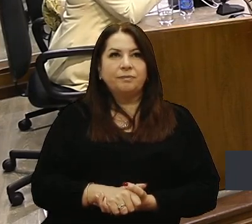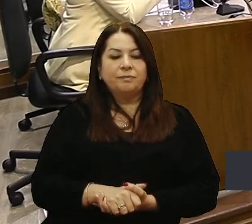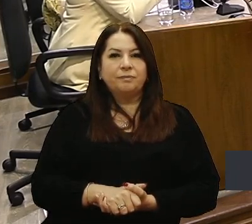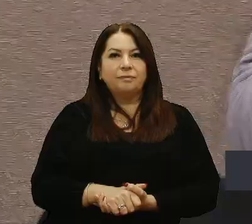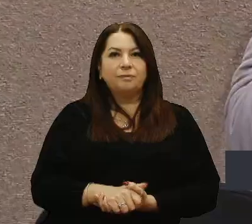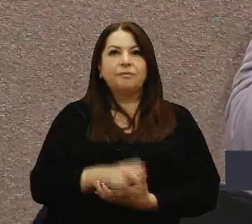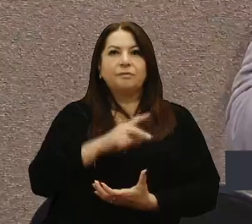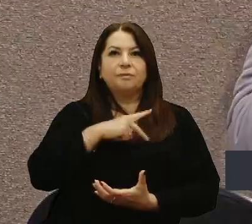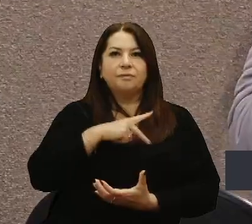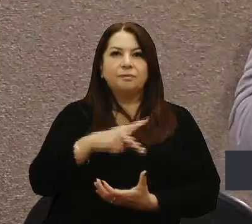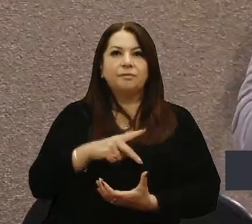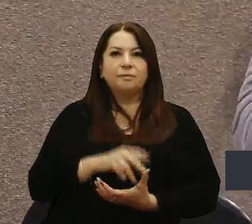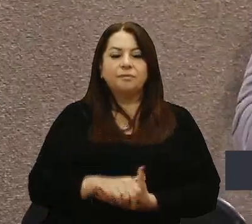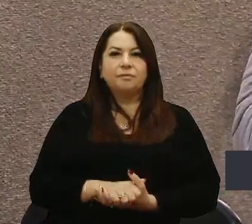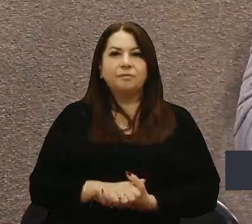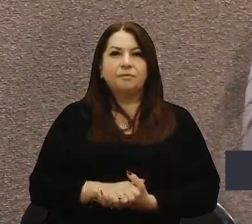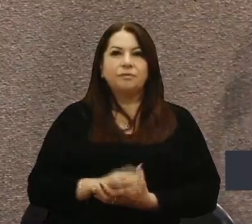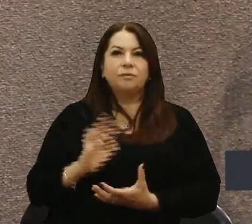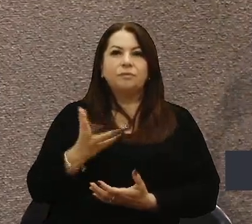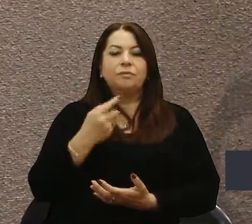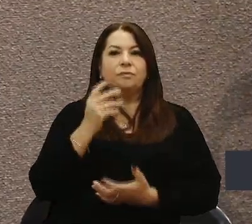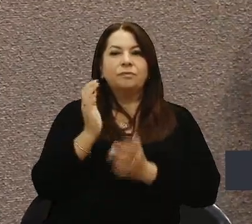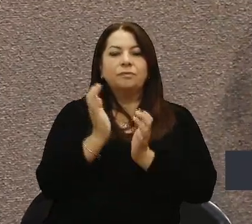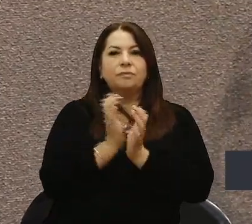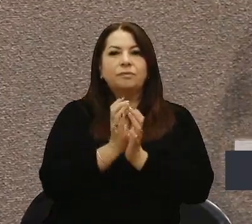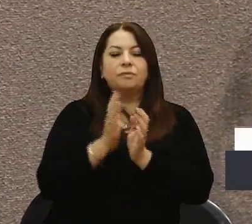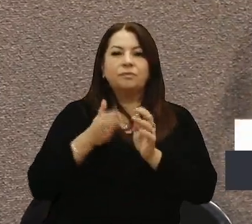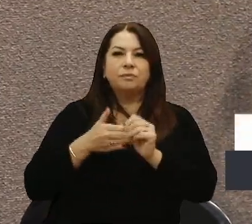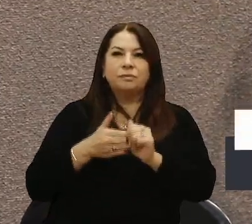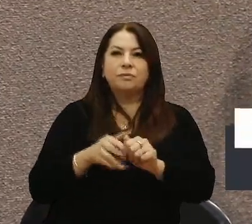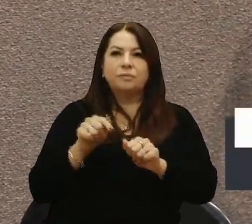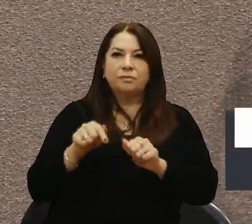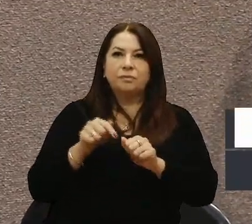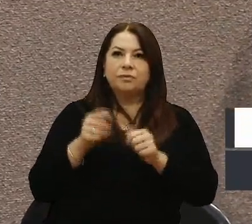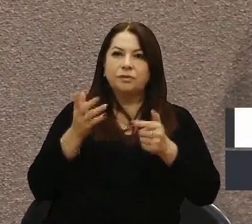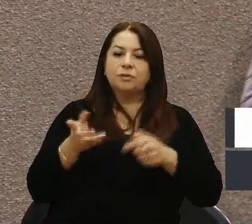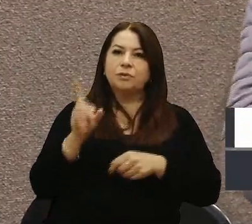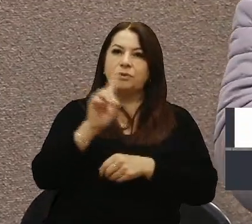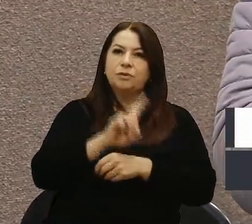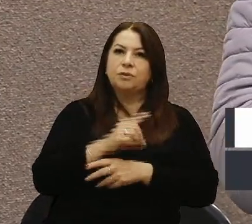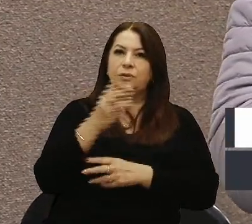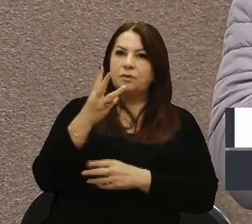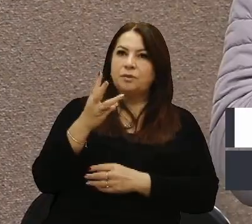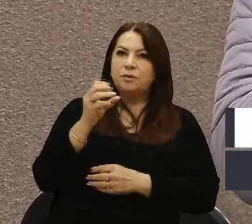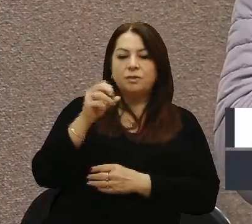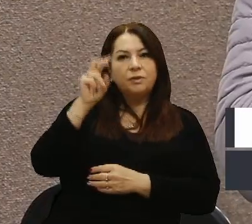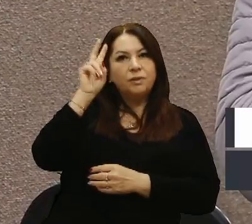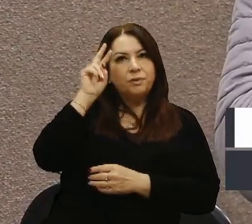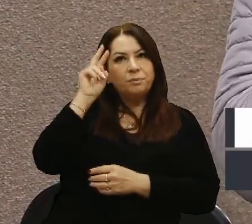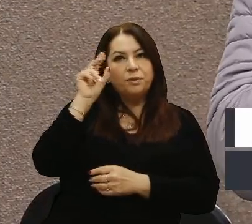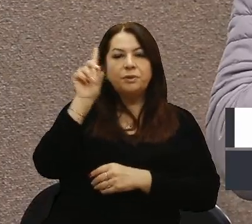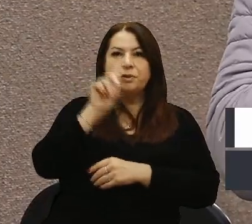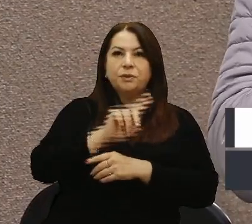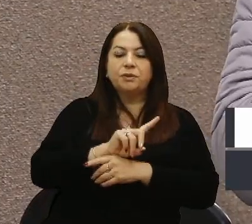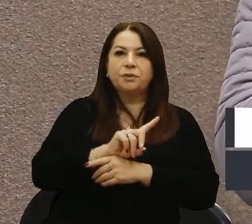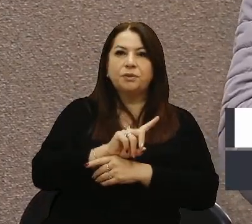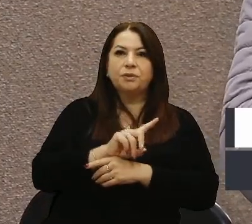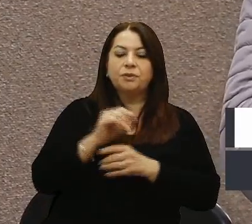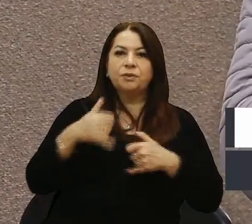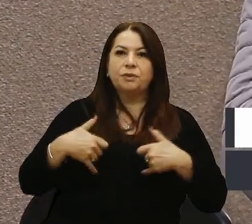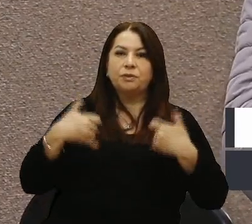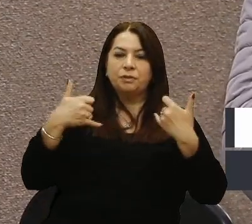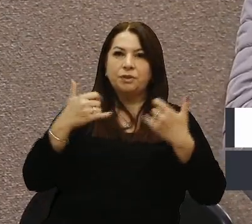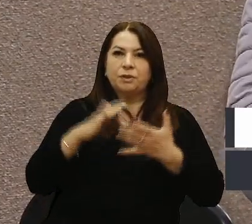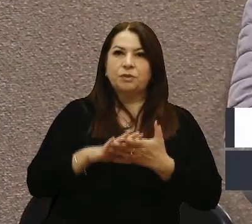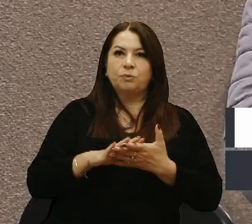Senhor presidente, nobres colegas, a todos que nos acompanham aqui, hoje, dia 30 de abril, é a data de